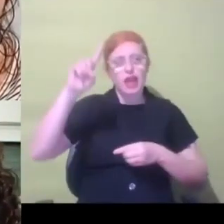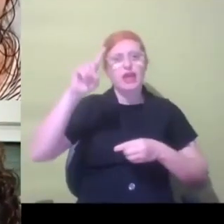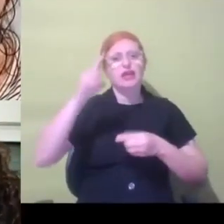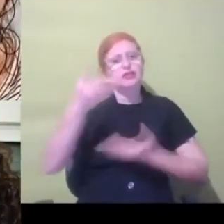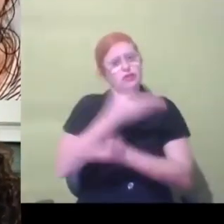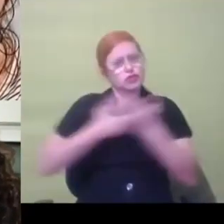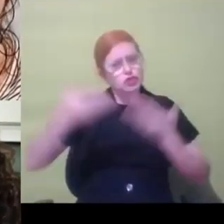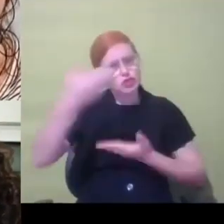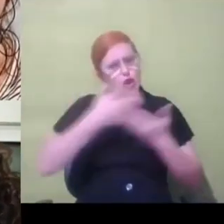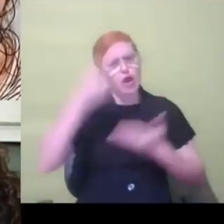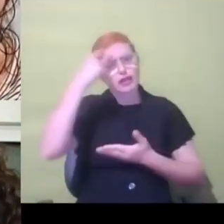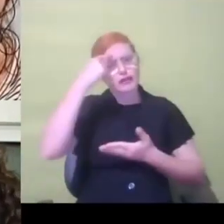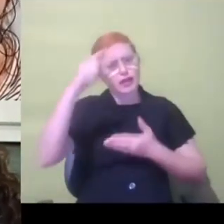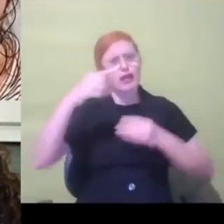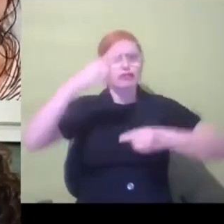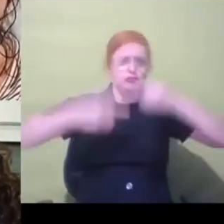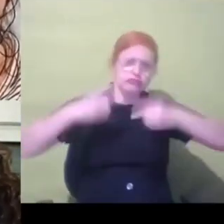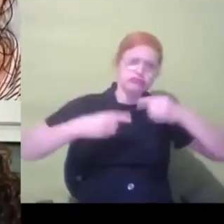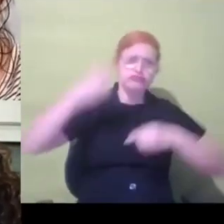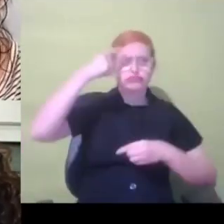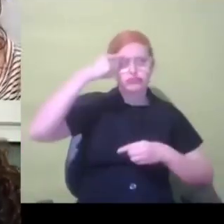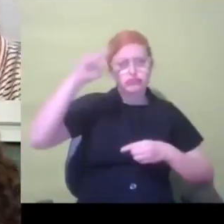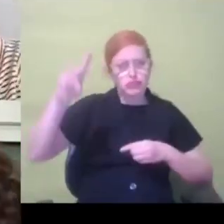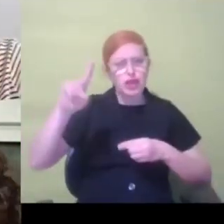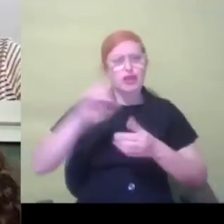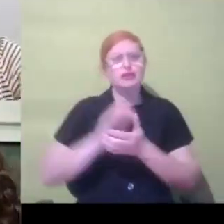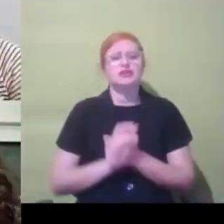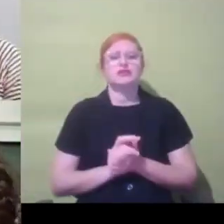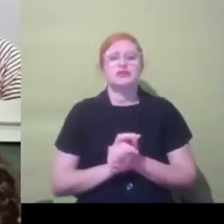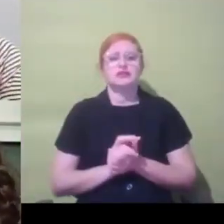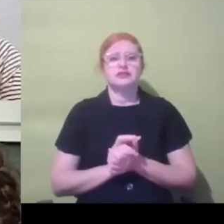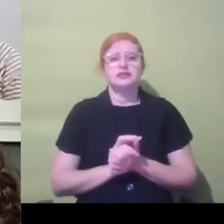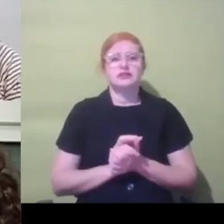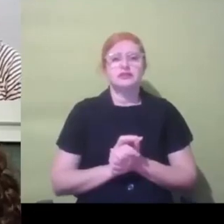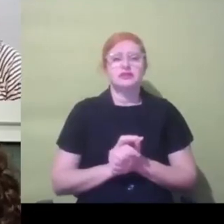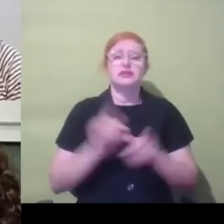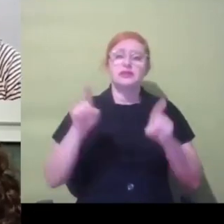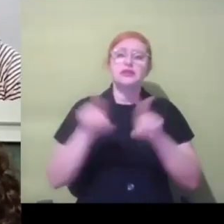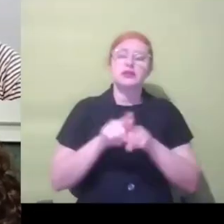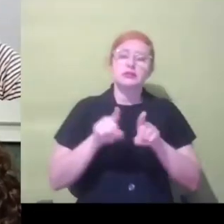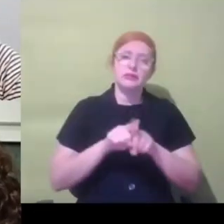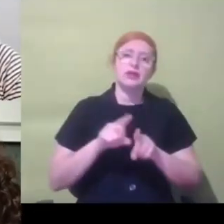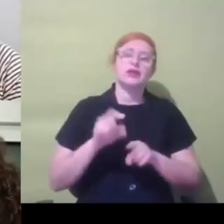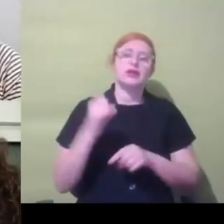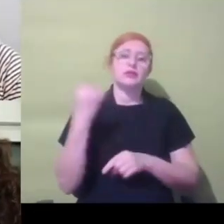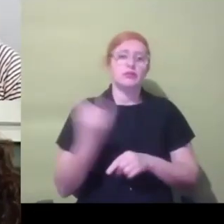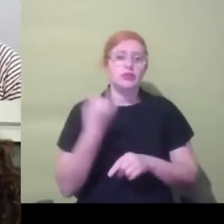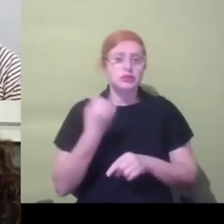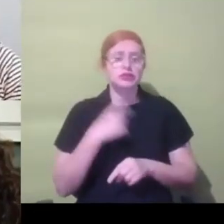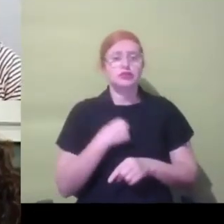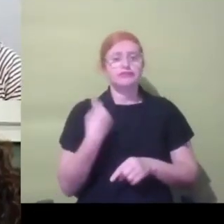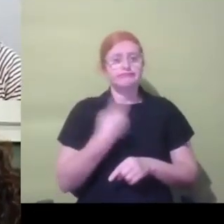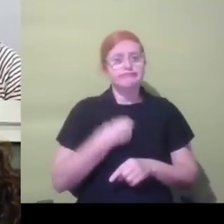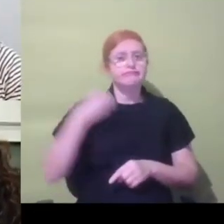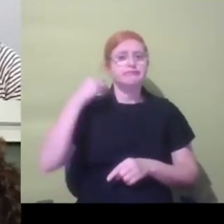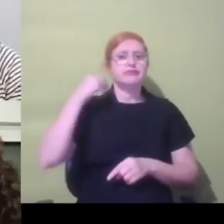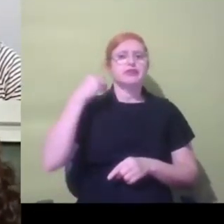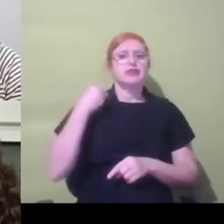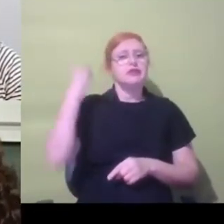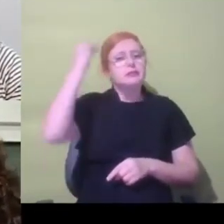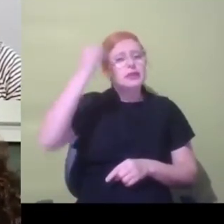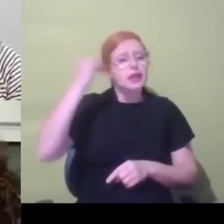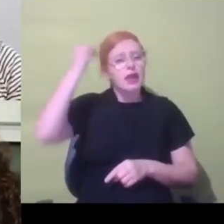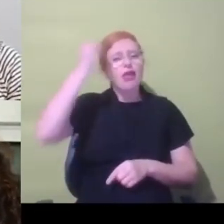troca as ideias, debate ideias, parte também, sobretudo, das nossas vivências, de